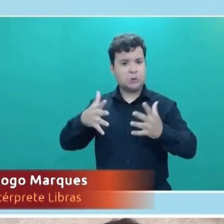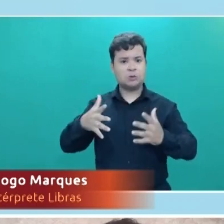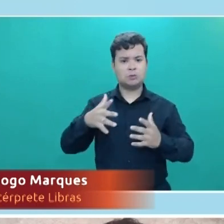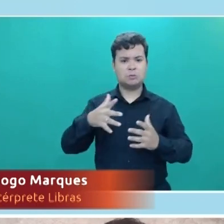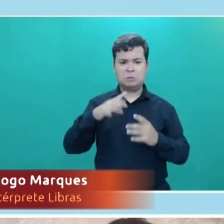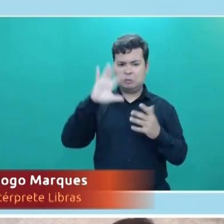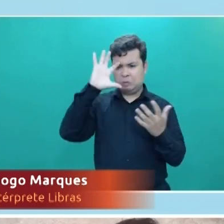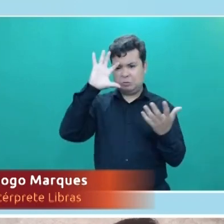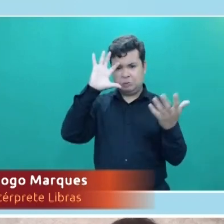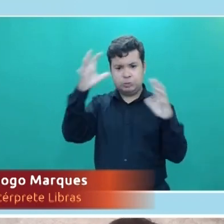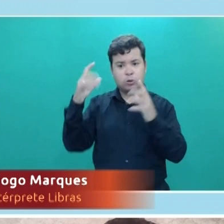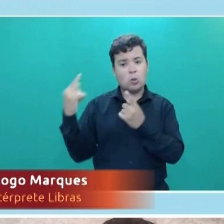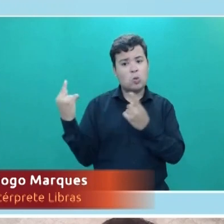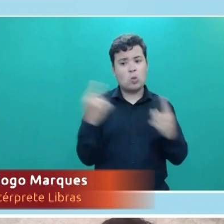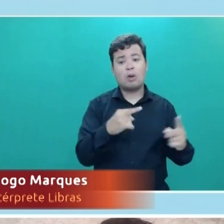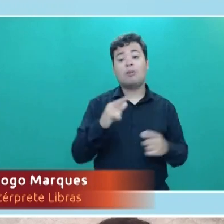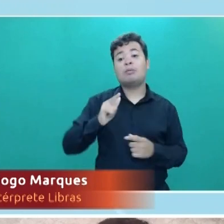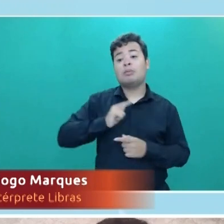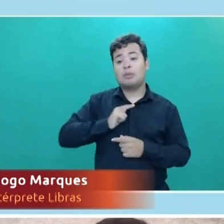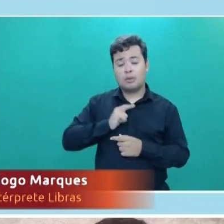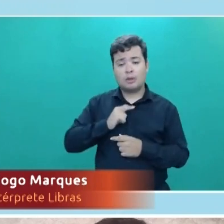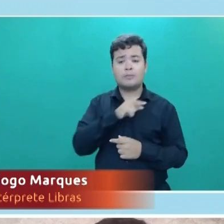essas conquistas. Eles se materializam